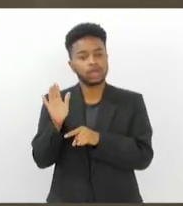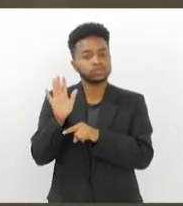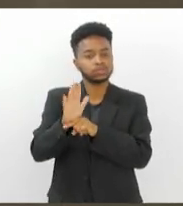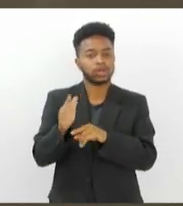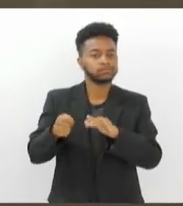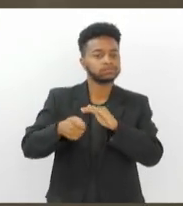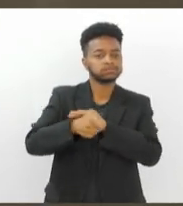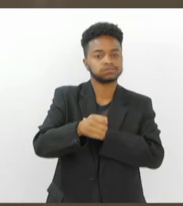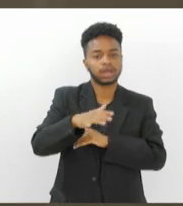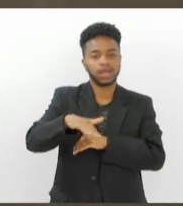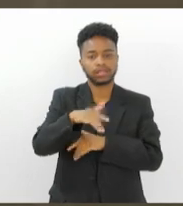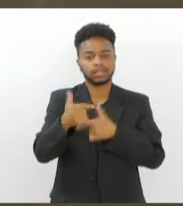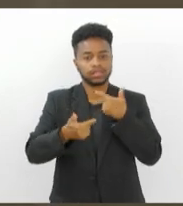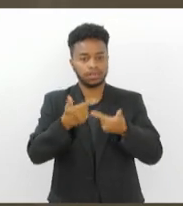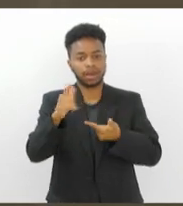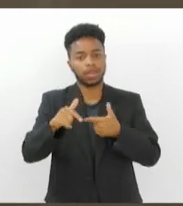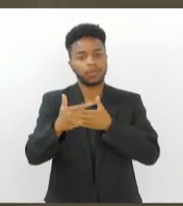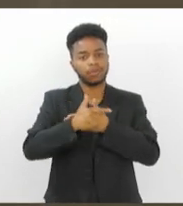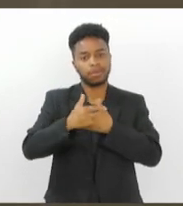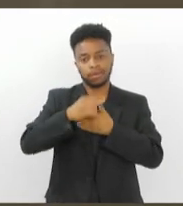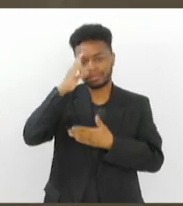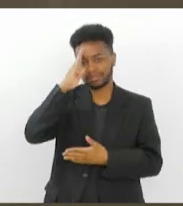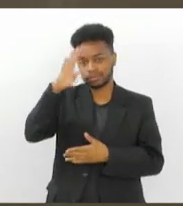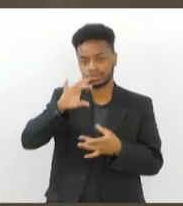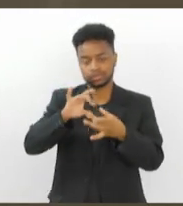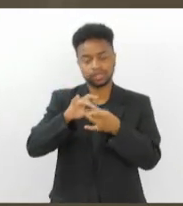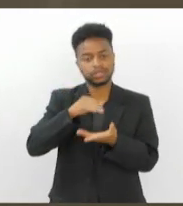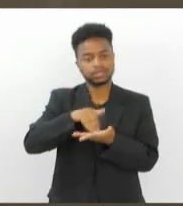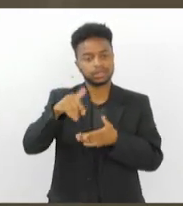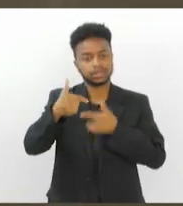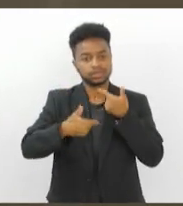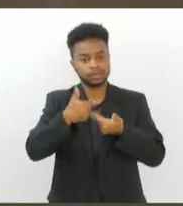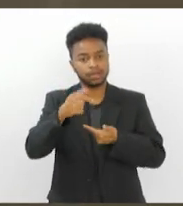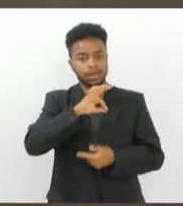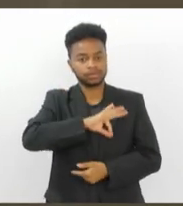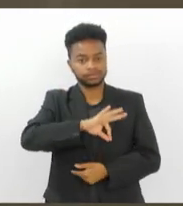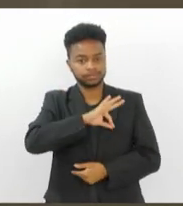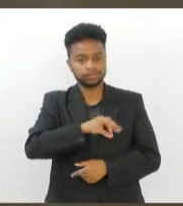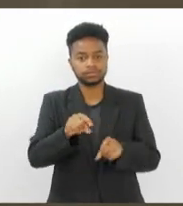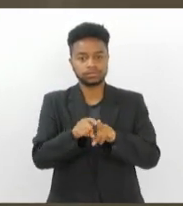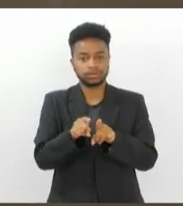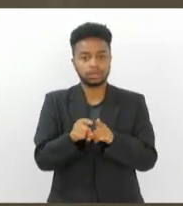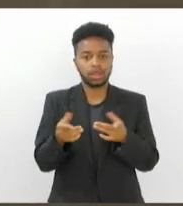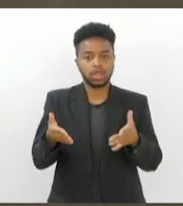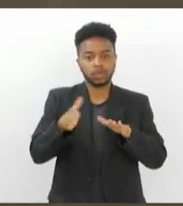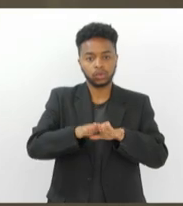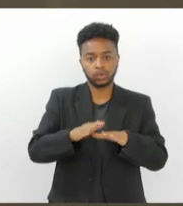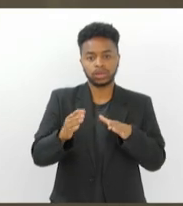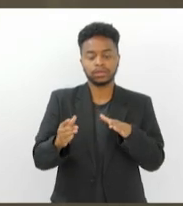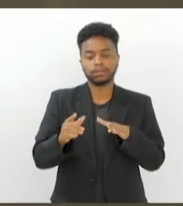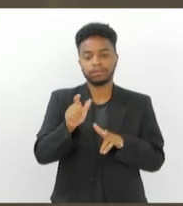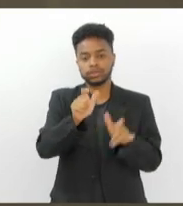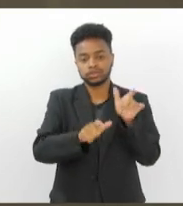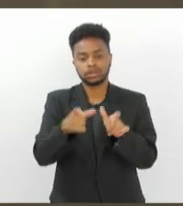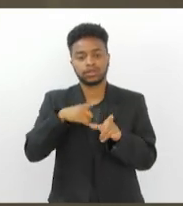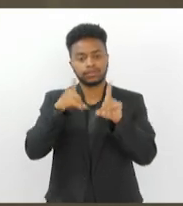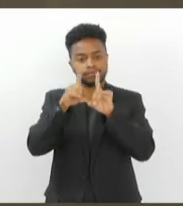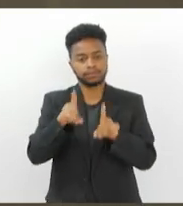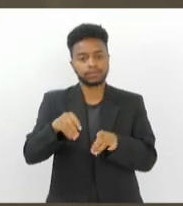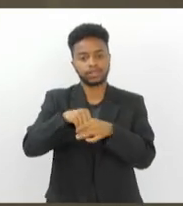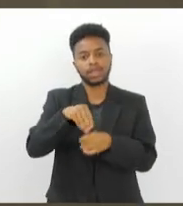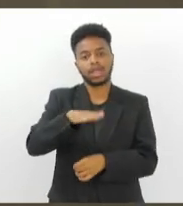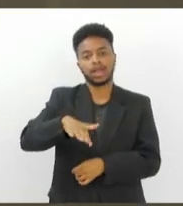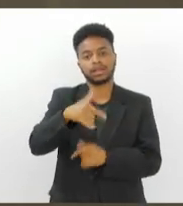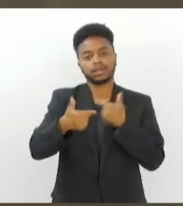trabalho que é Nosso principal papel à frente da Secretaria de Trabalho e Renda e incluir os deficientes dentro do mercado de trabalho